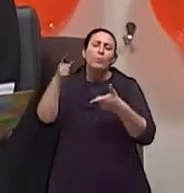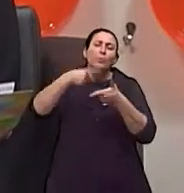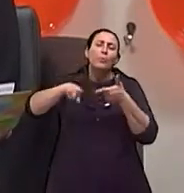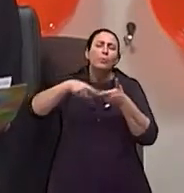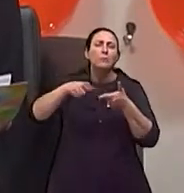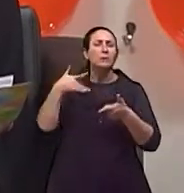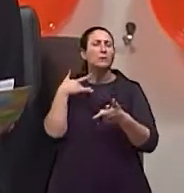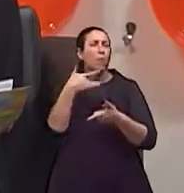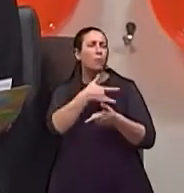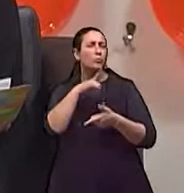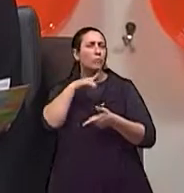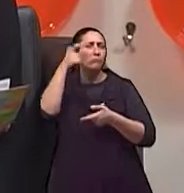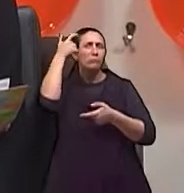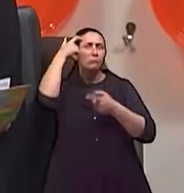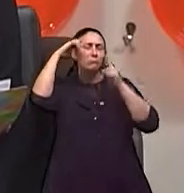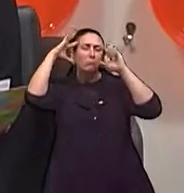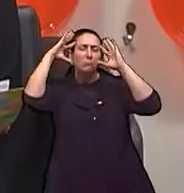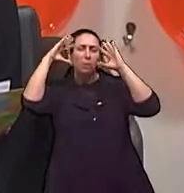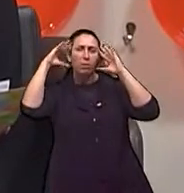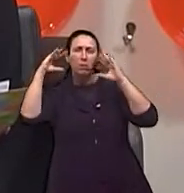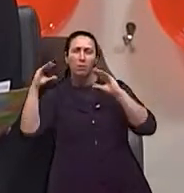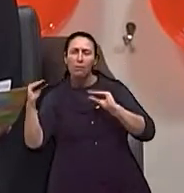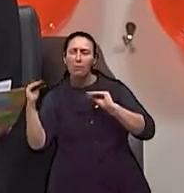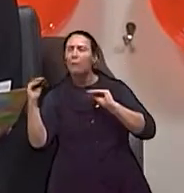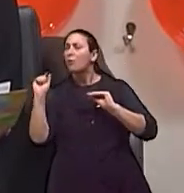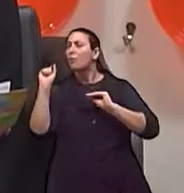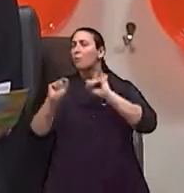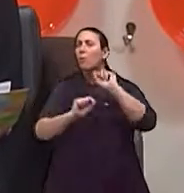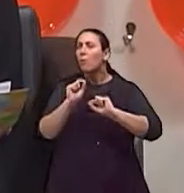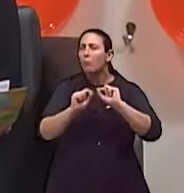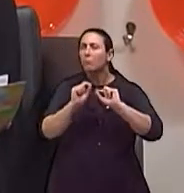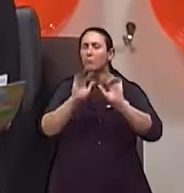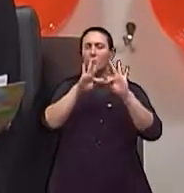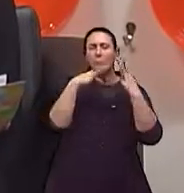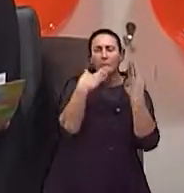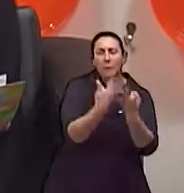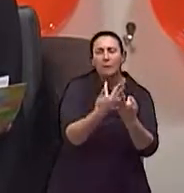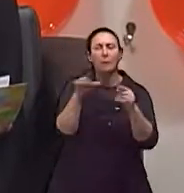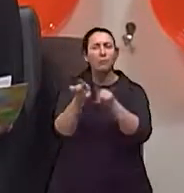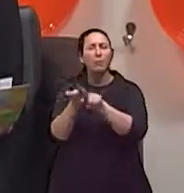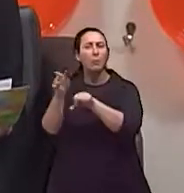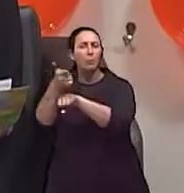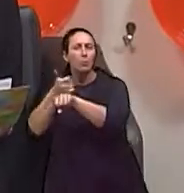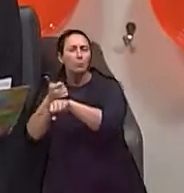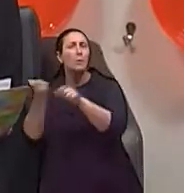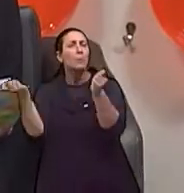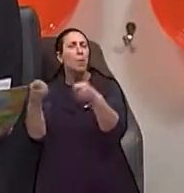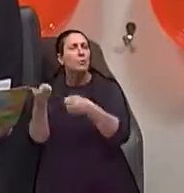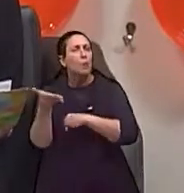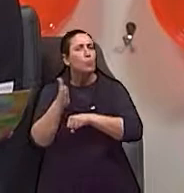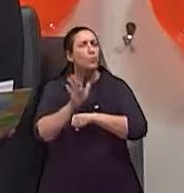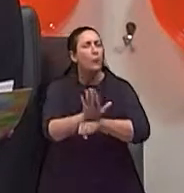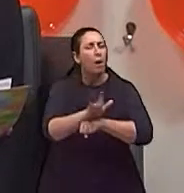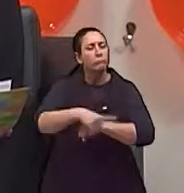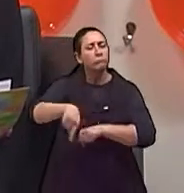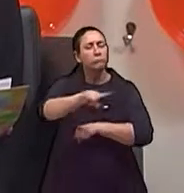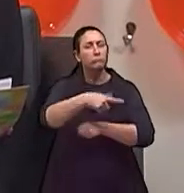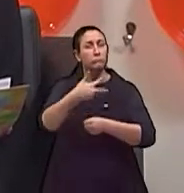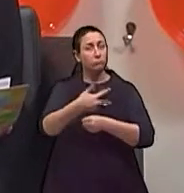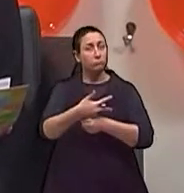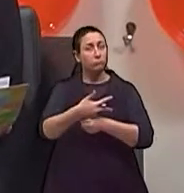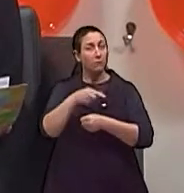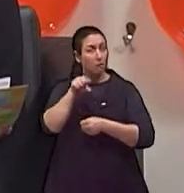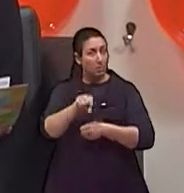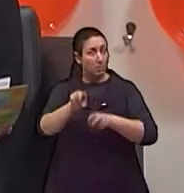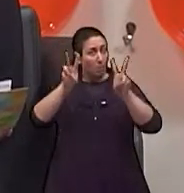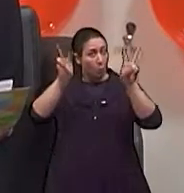mental como os profissionais da saúde e os familiares podem auxiliar nessa fase da vida sobre essas e